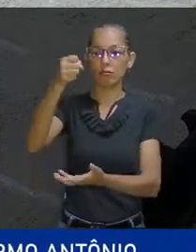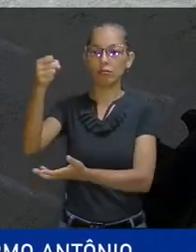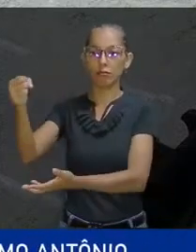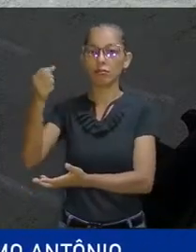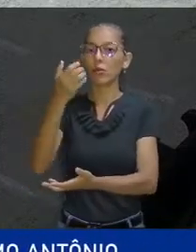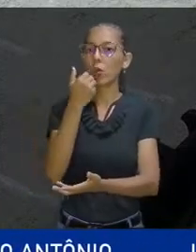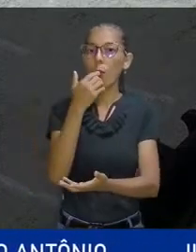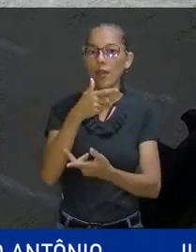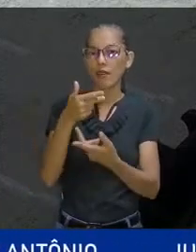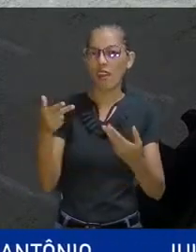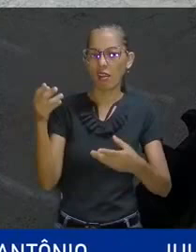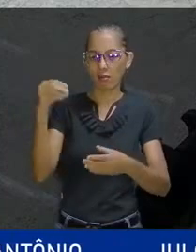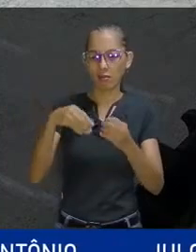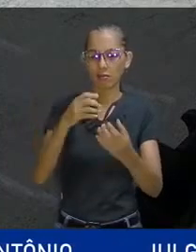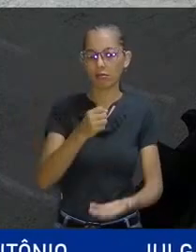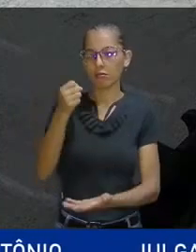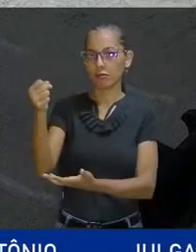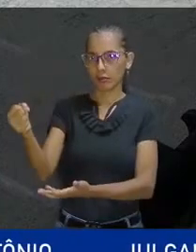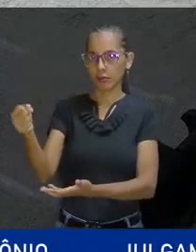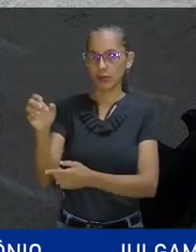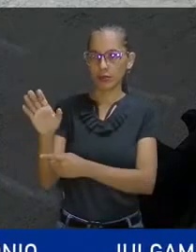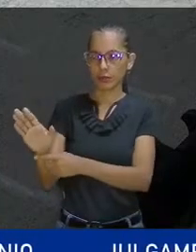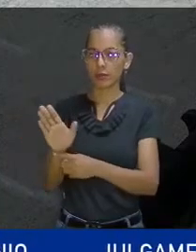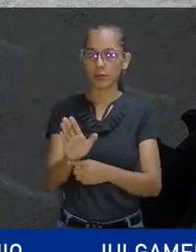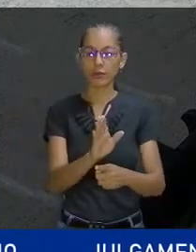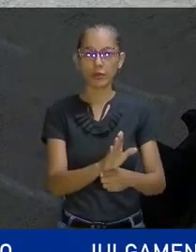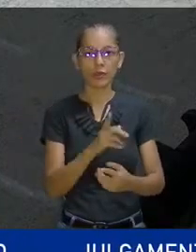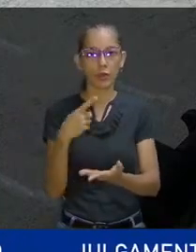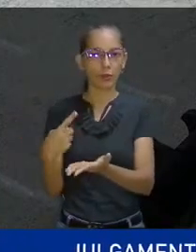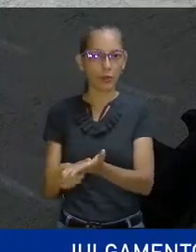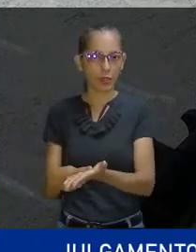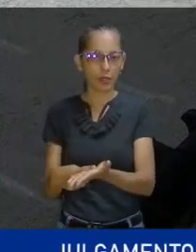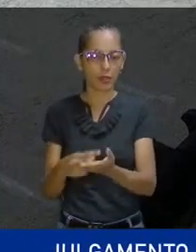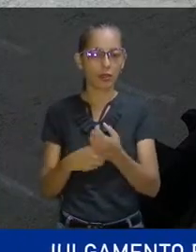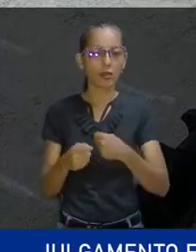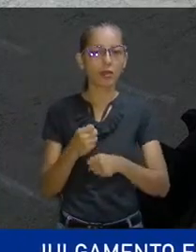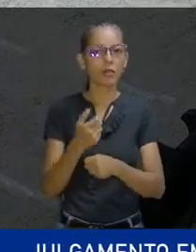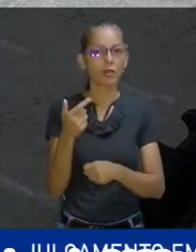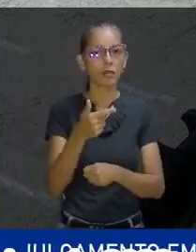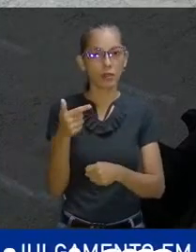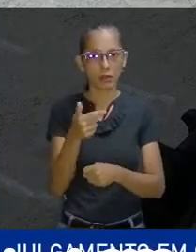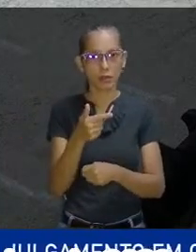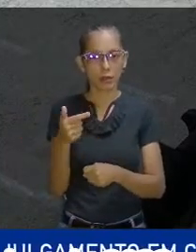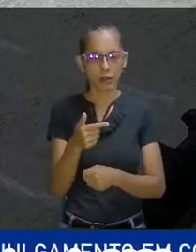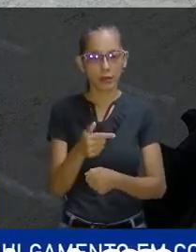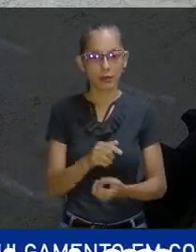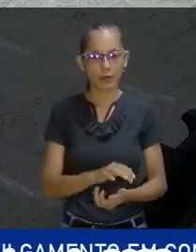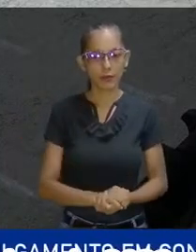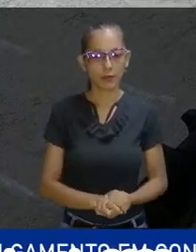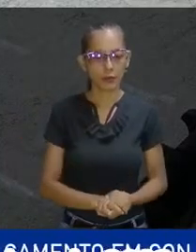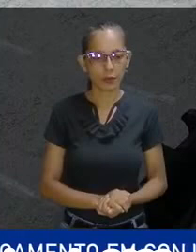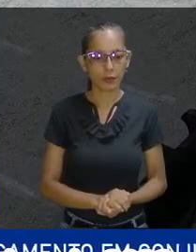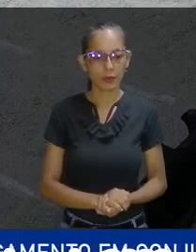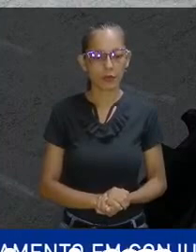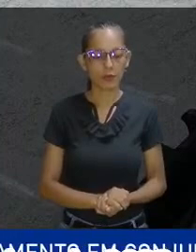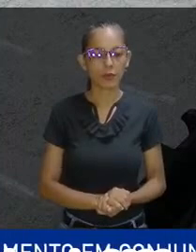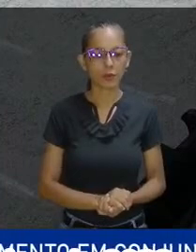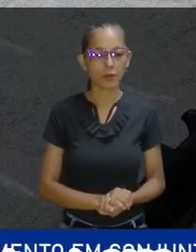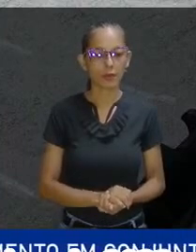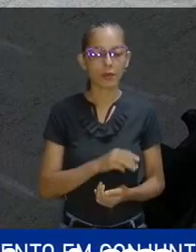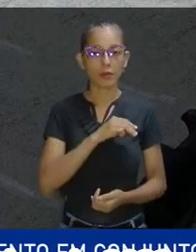de votos no contexto das eleições gerais de 2022. O Ministério Público Eleitoral narrou que no